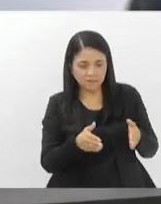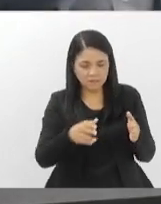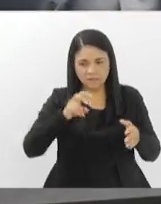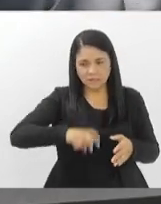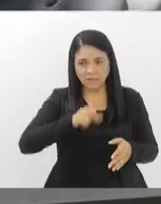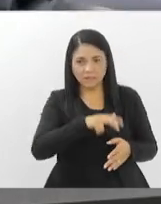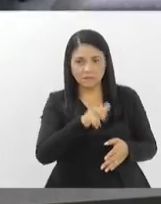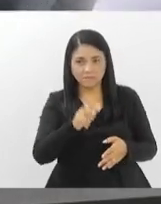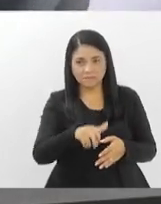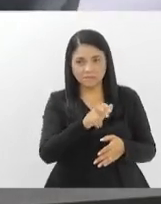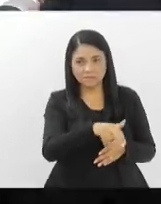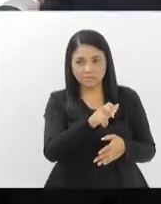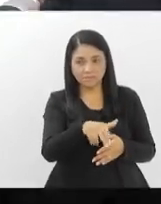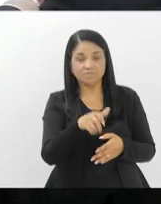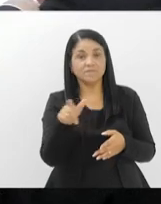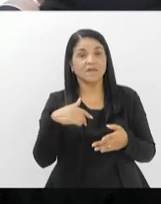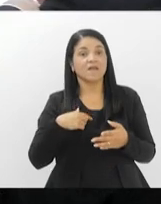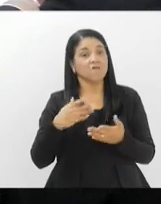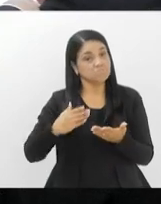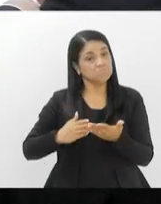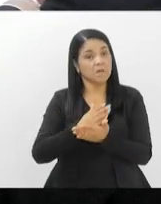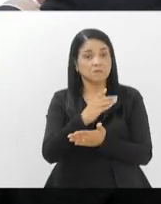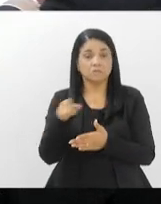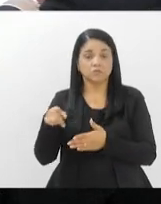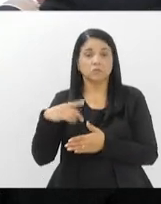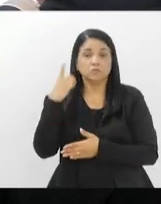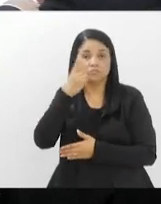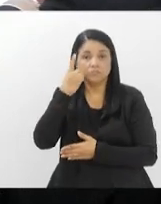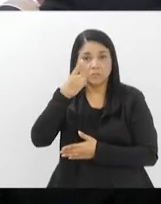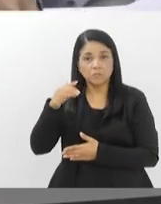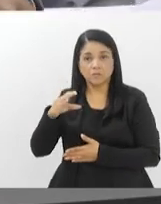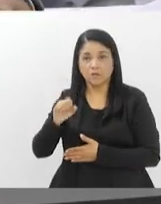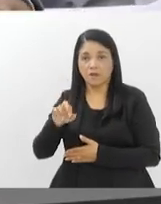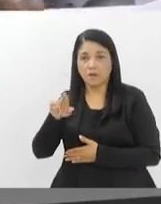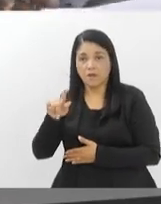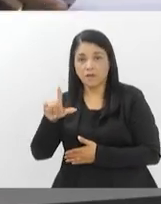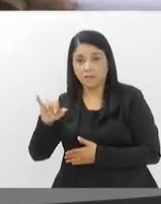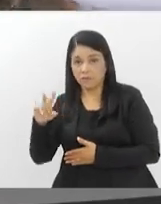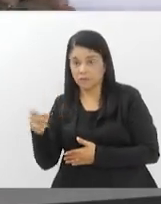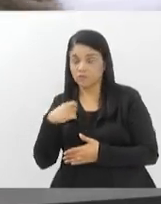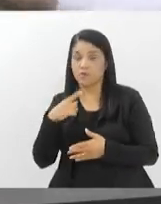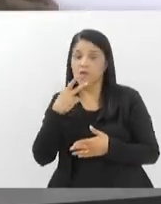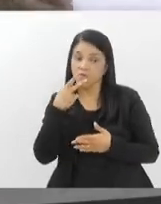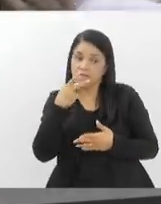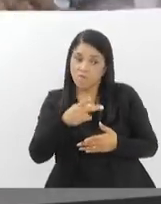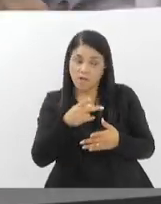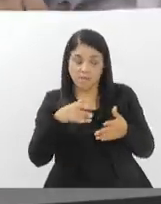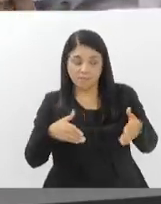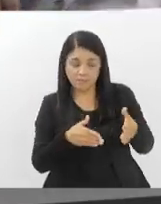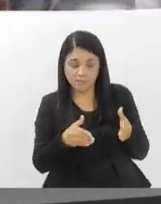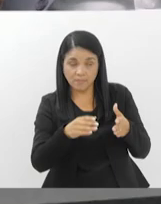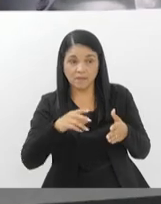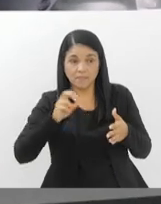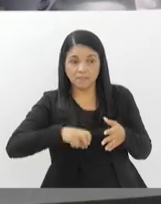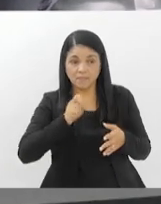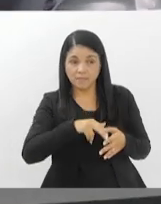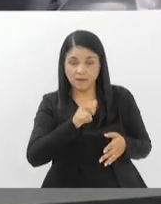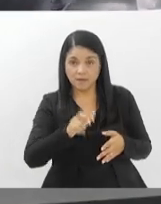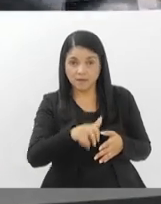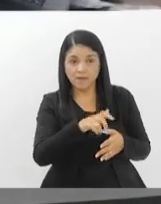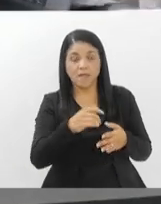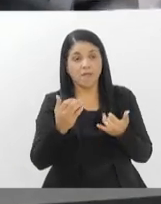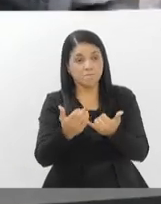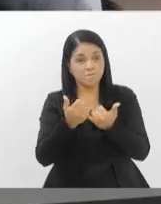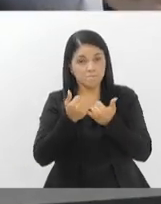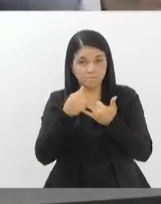Acabamos de aprovar do carrinho do BNH. É, mas ele diz que uma determinada trilha é um monumento.